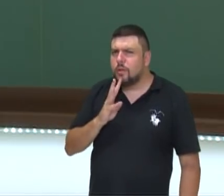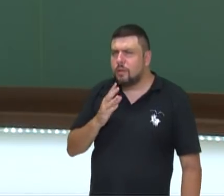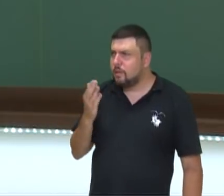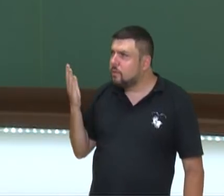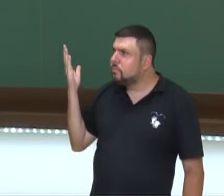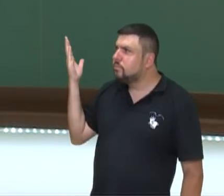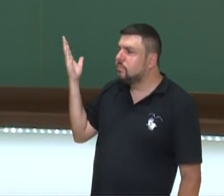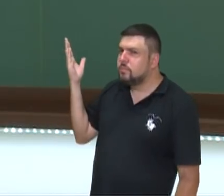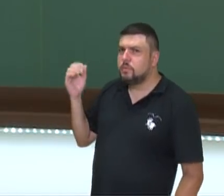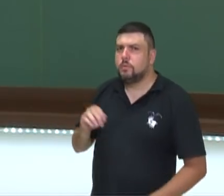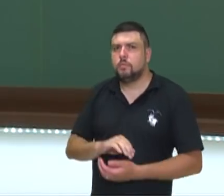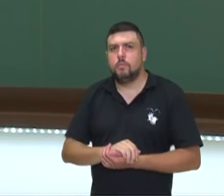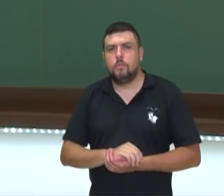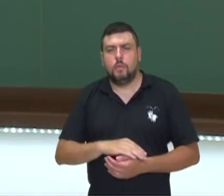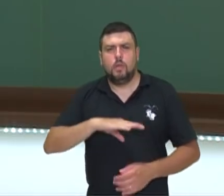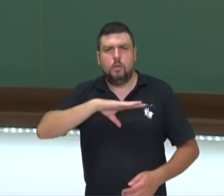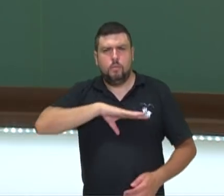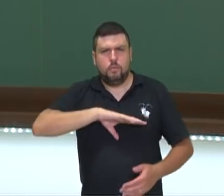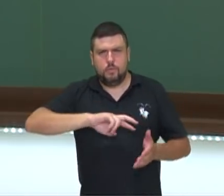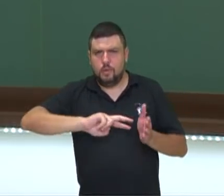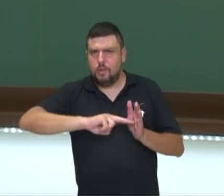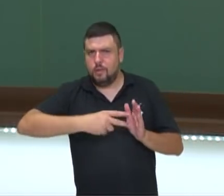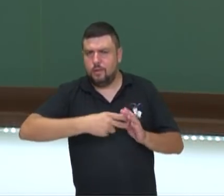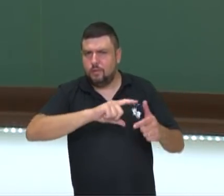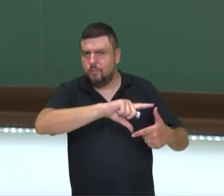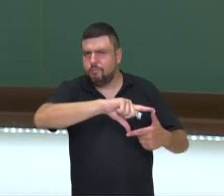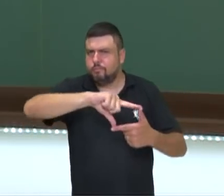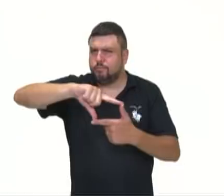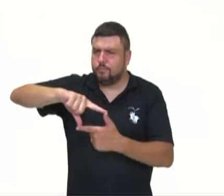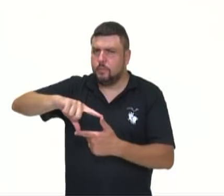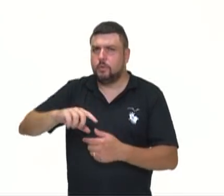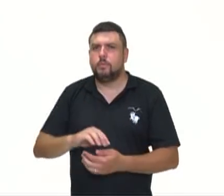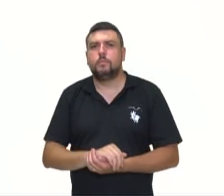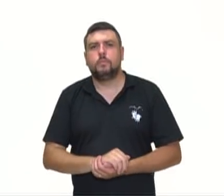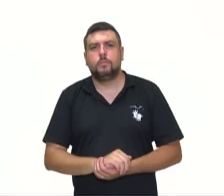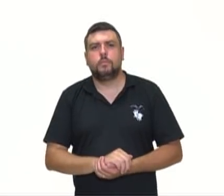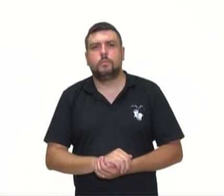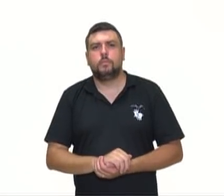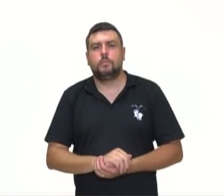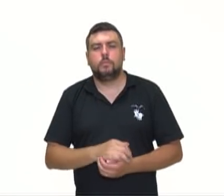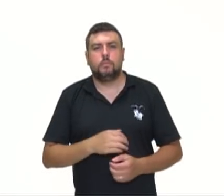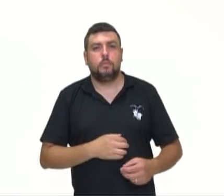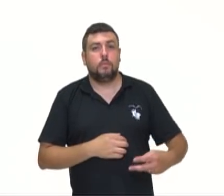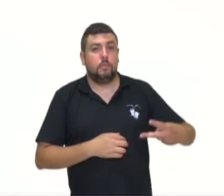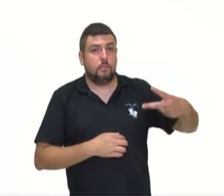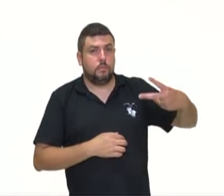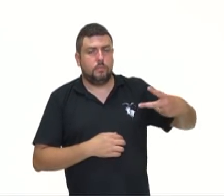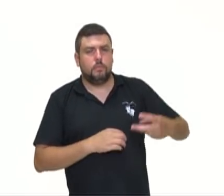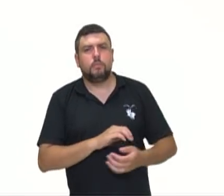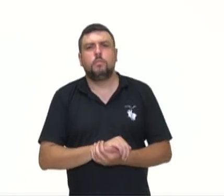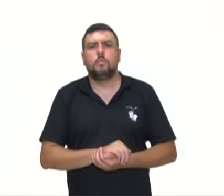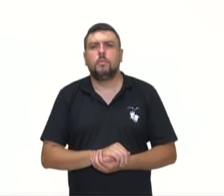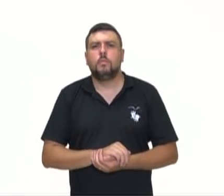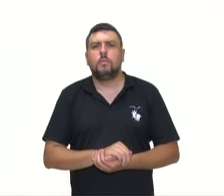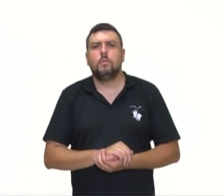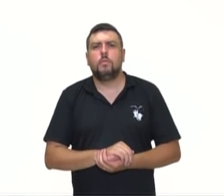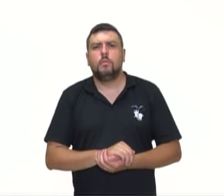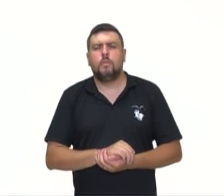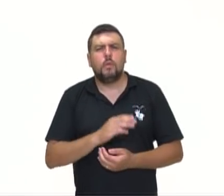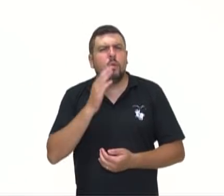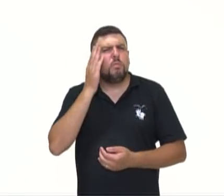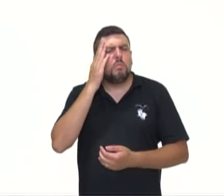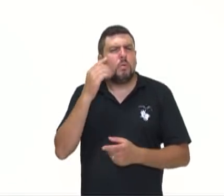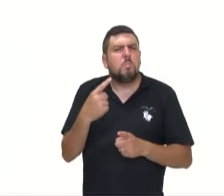Eu disse que em português significa tirinhas. Já ouviu falar? Number two. Você sabe qual é a finalidade desse